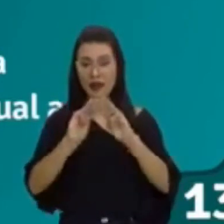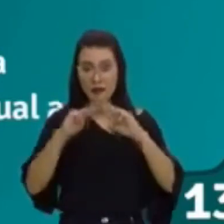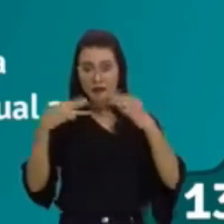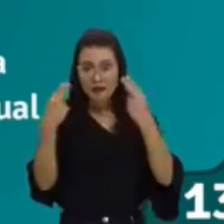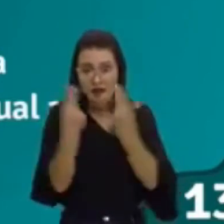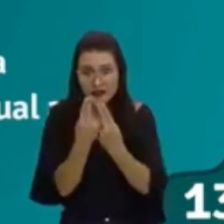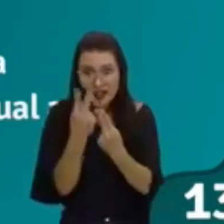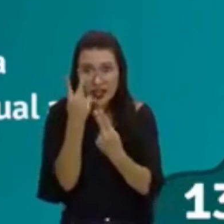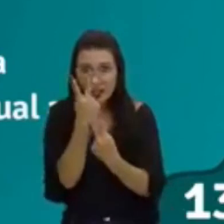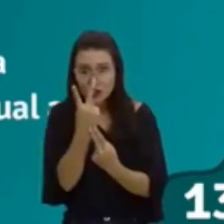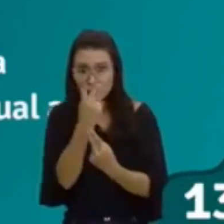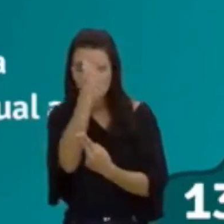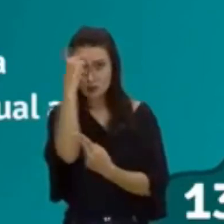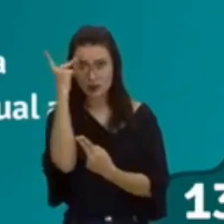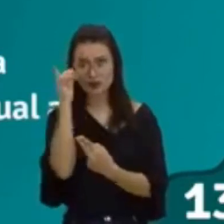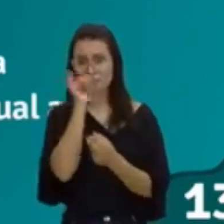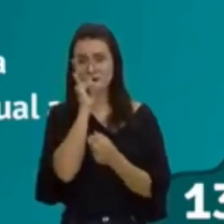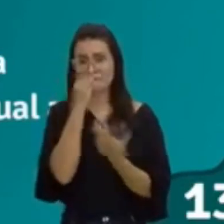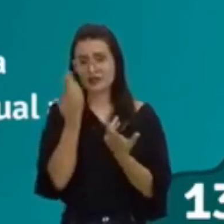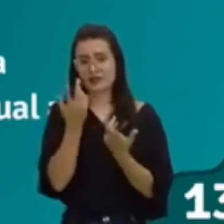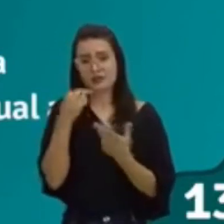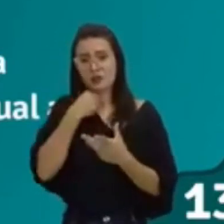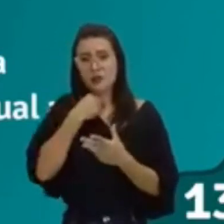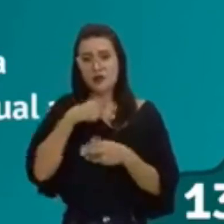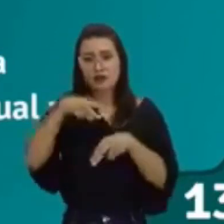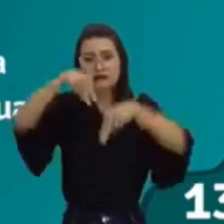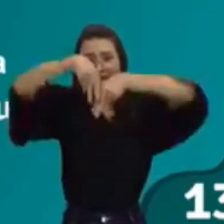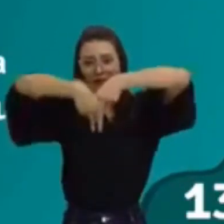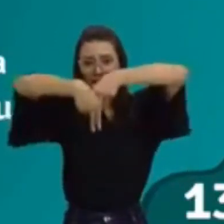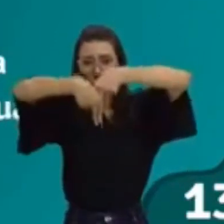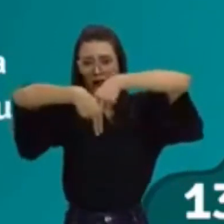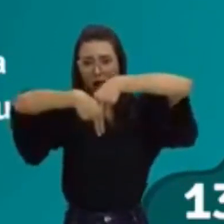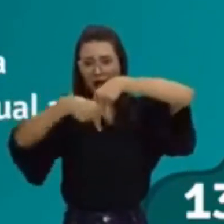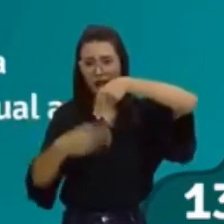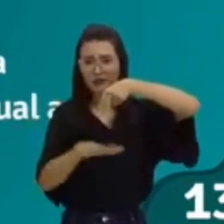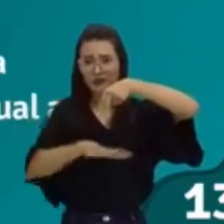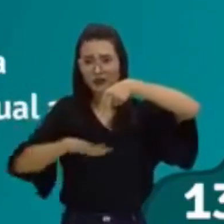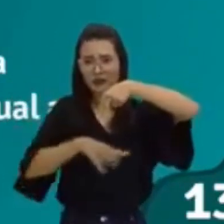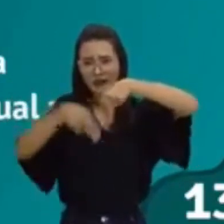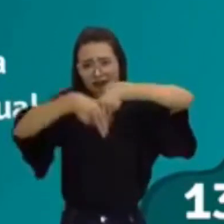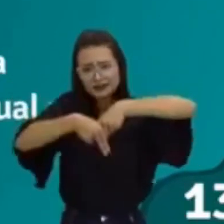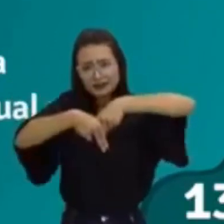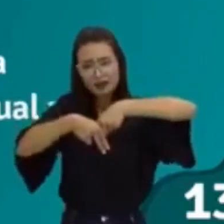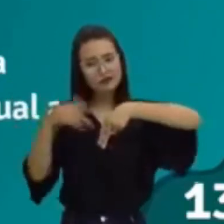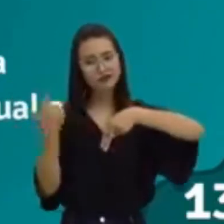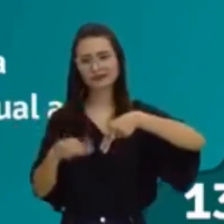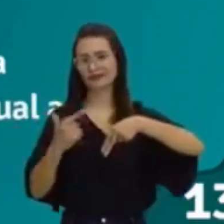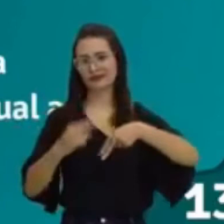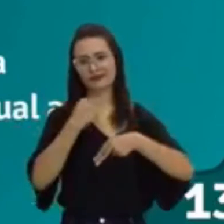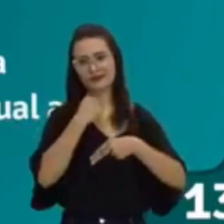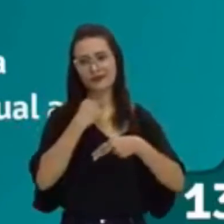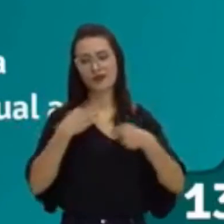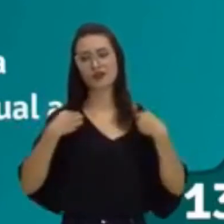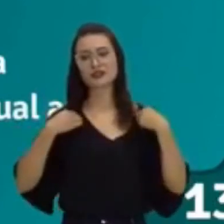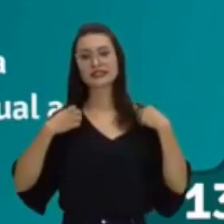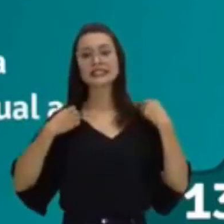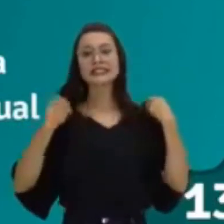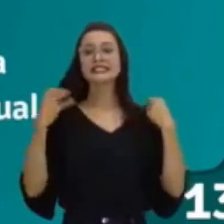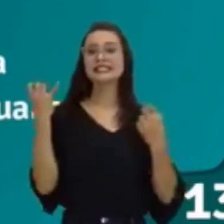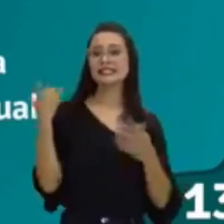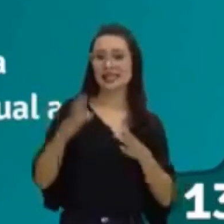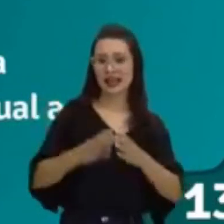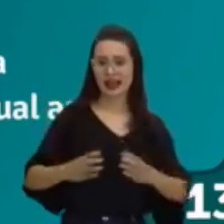simultaneamente o mesmo espaço. Então, se a banheira estava completamente cheia, para o Arquimedes entrar nela,